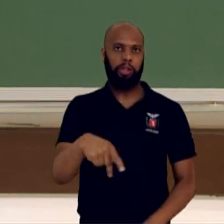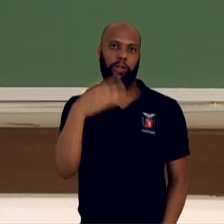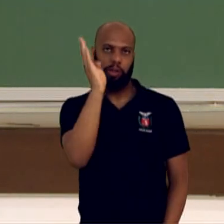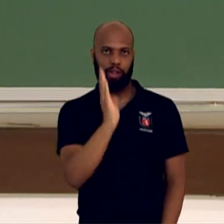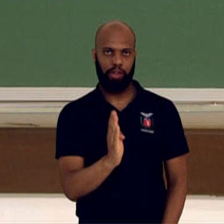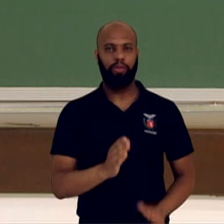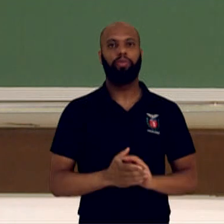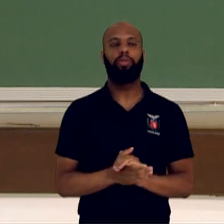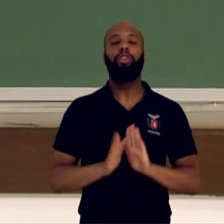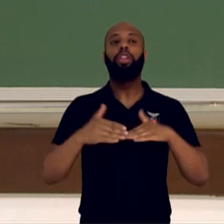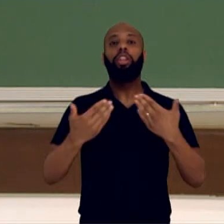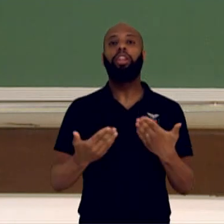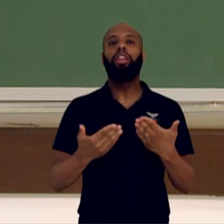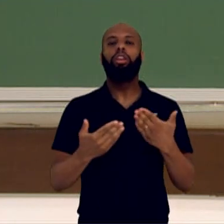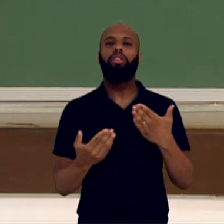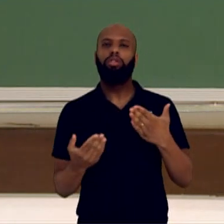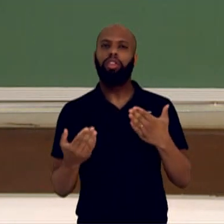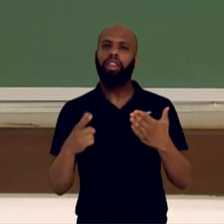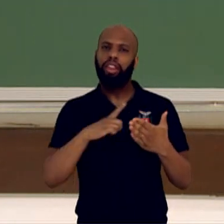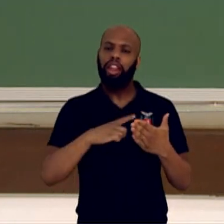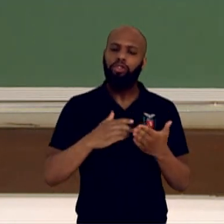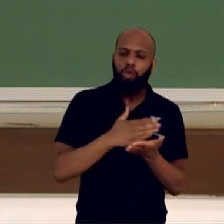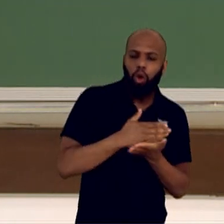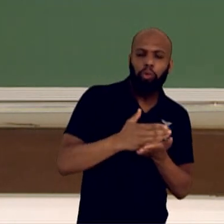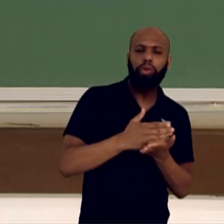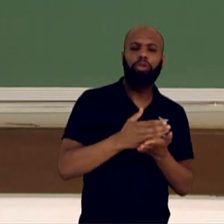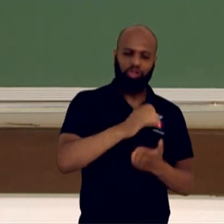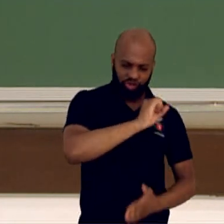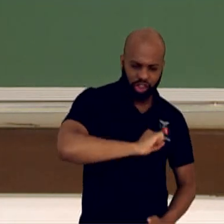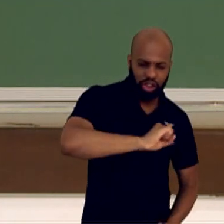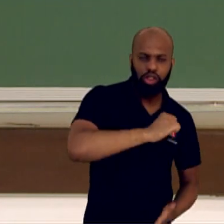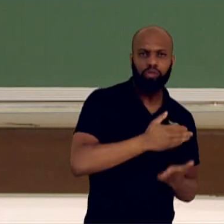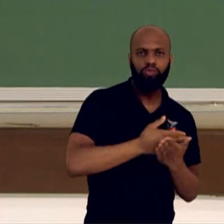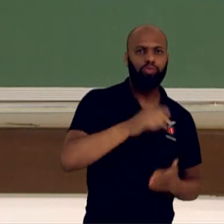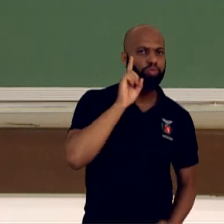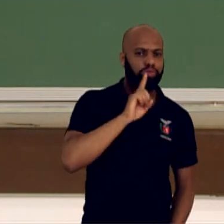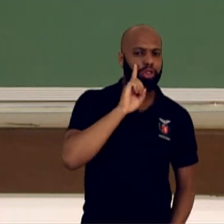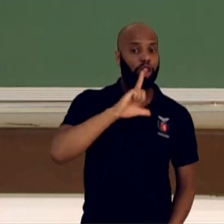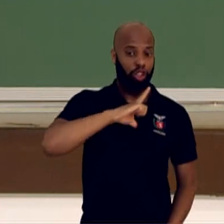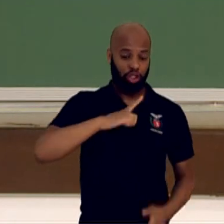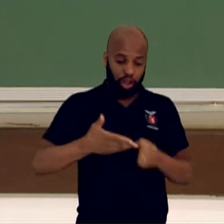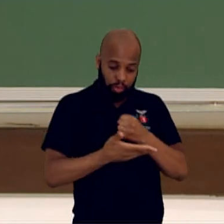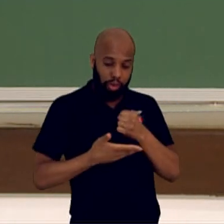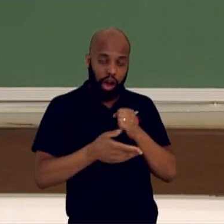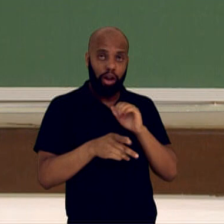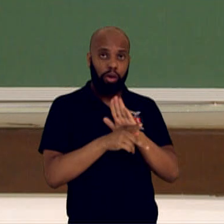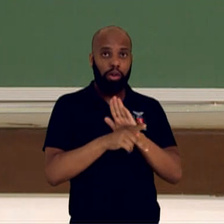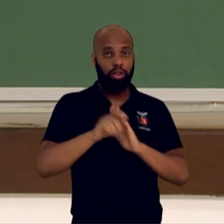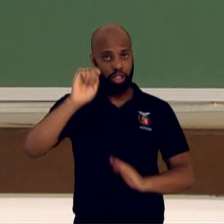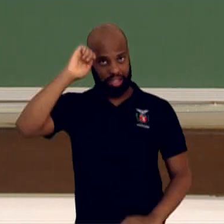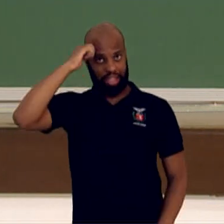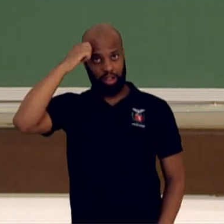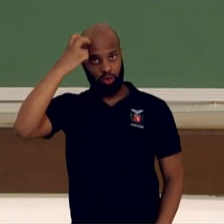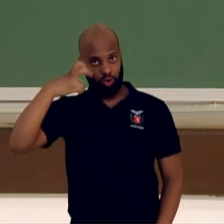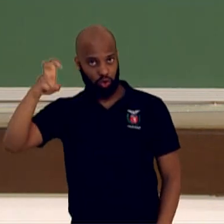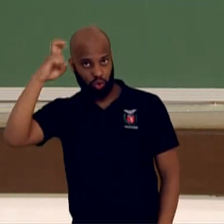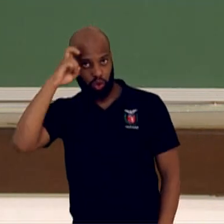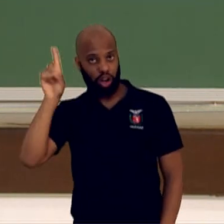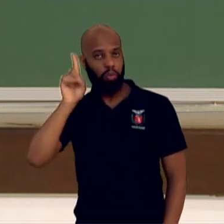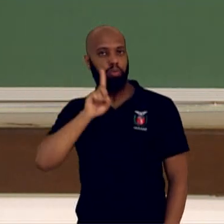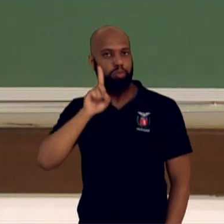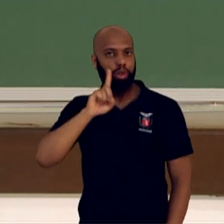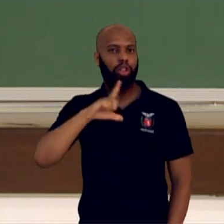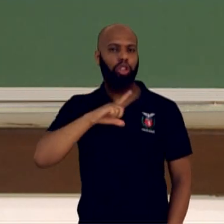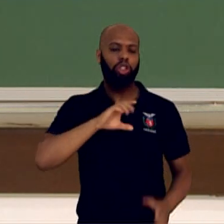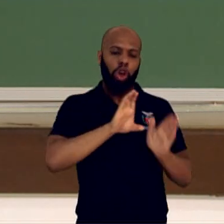toda essa inclusão do funk que já veio lá dos Estados Unidos, que já veio com raízes afro lá dos Estados Unidos, né? Toda uma